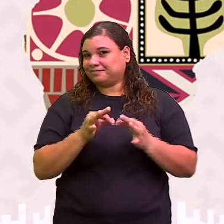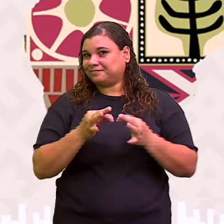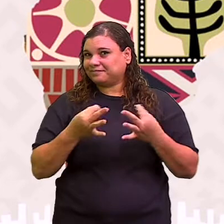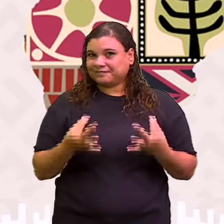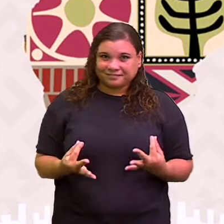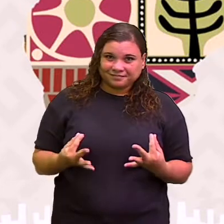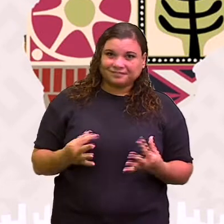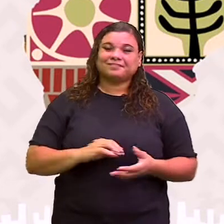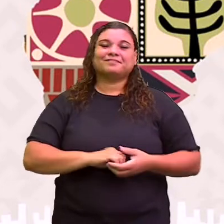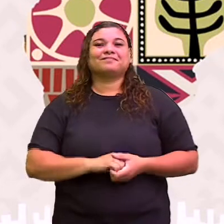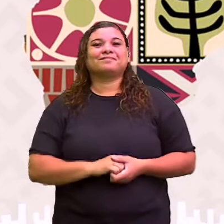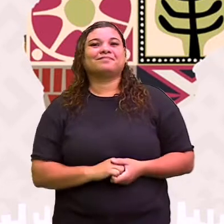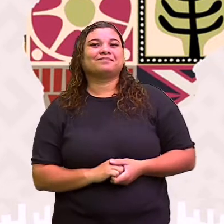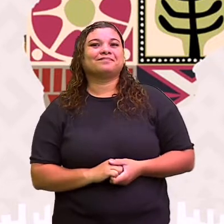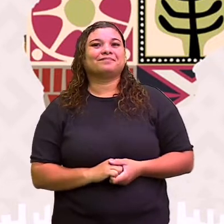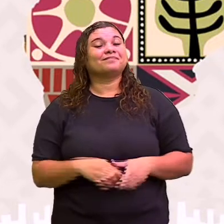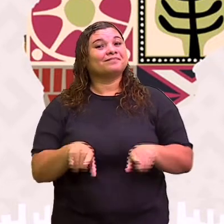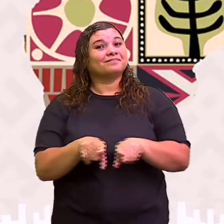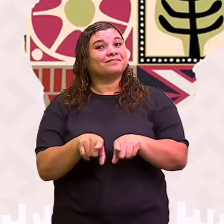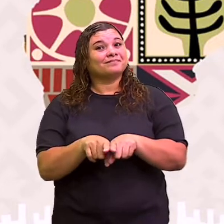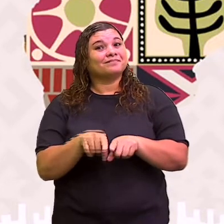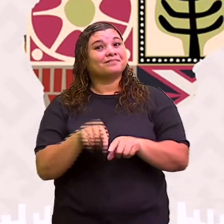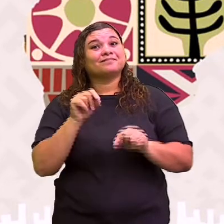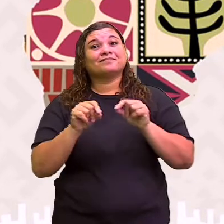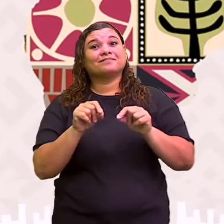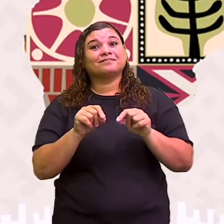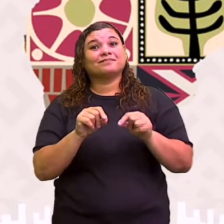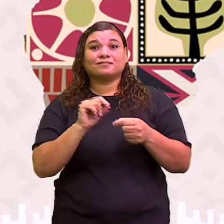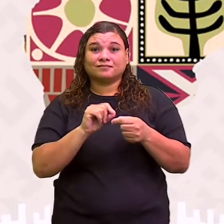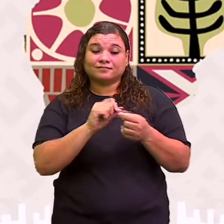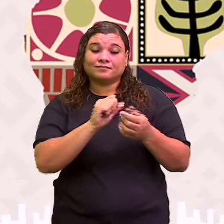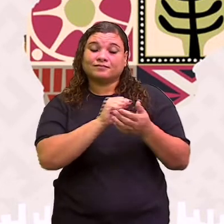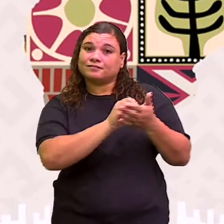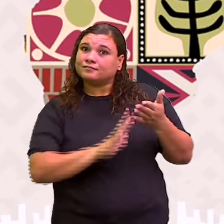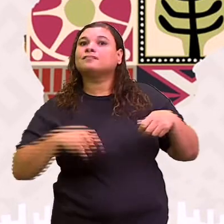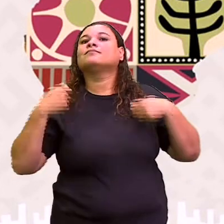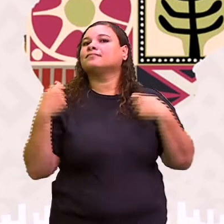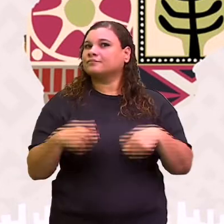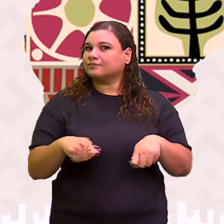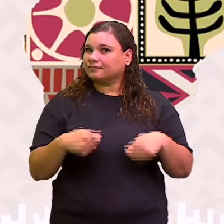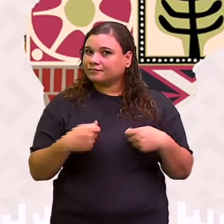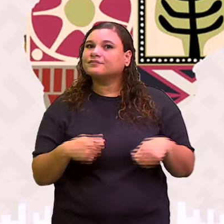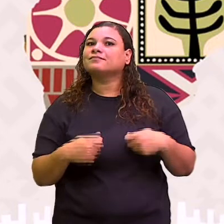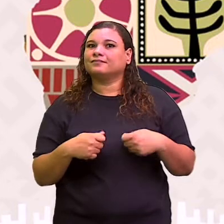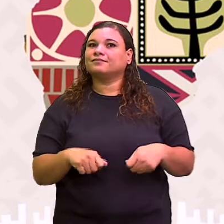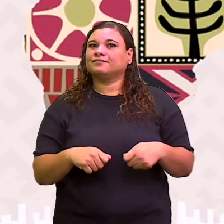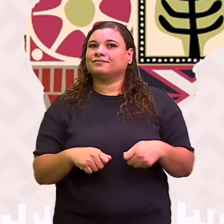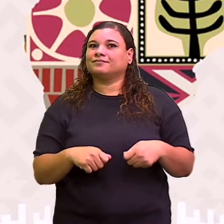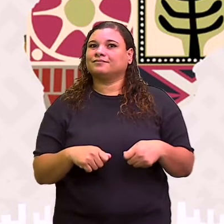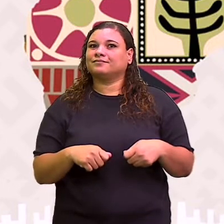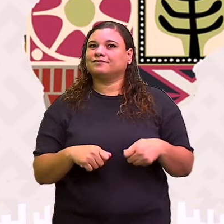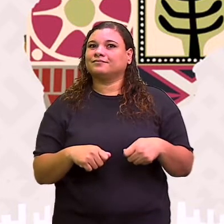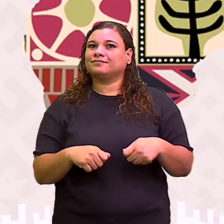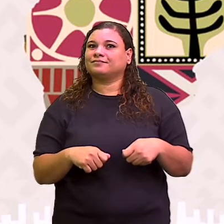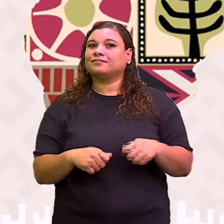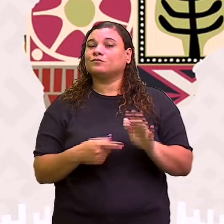simples. E faça suas atividades na plataforma, marque